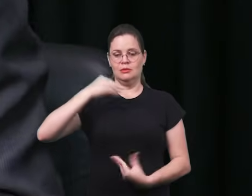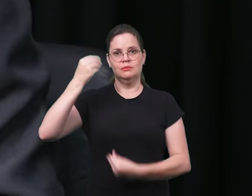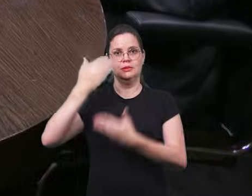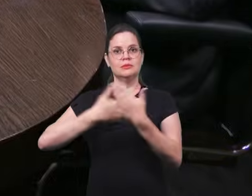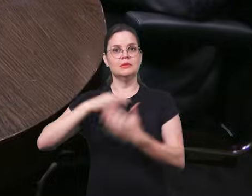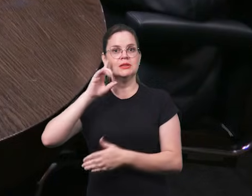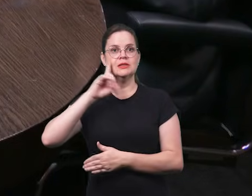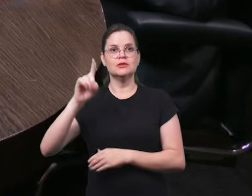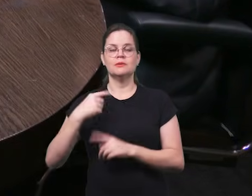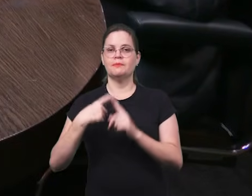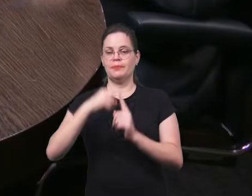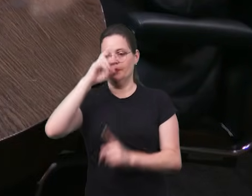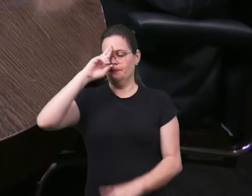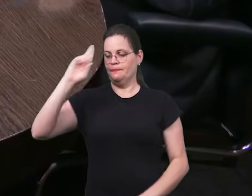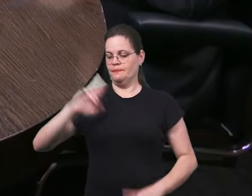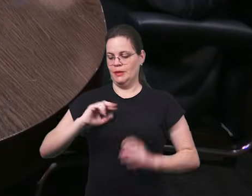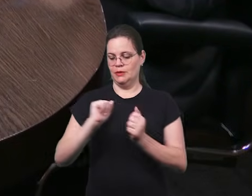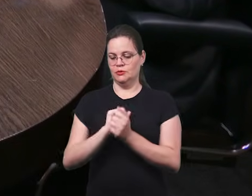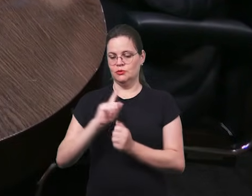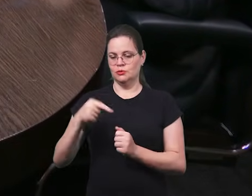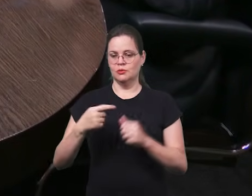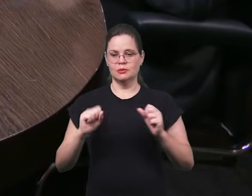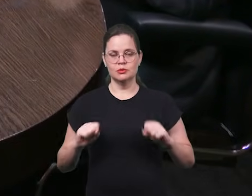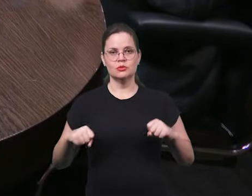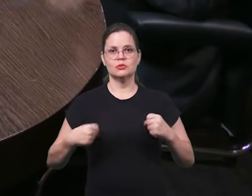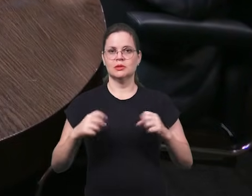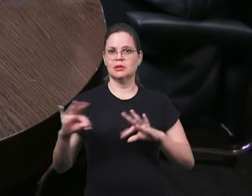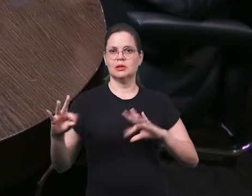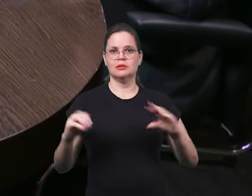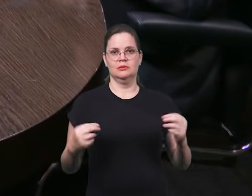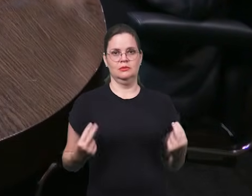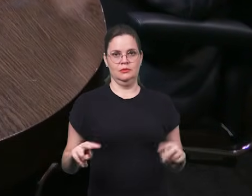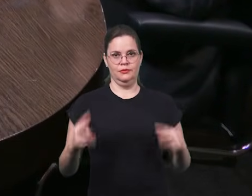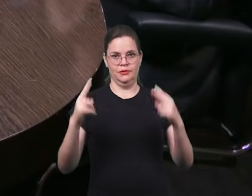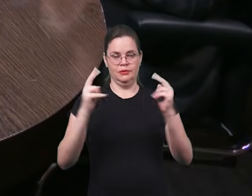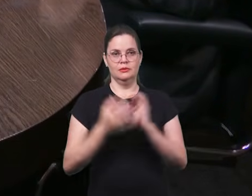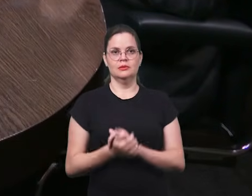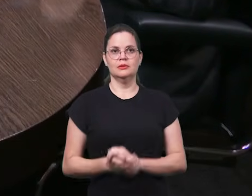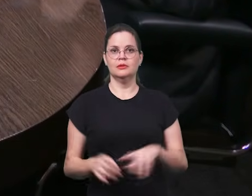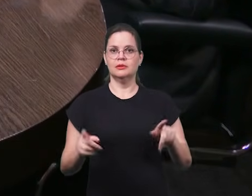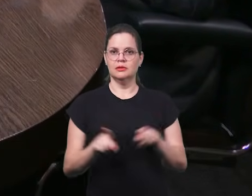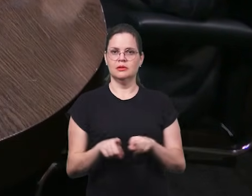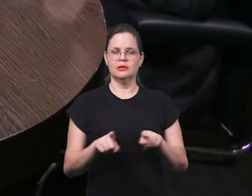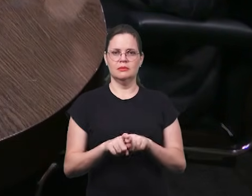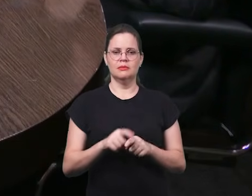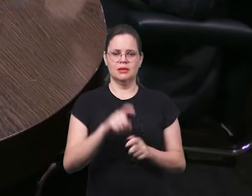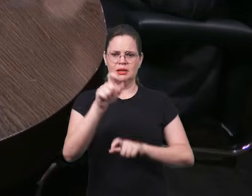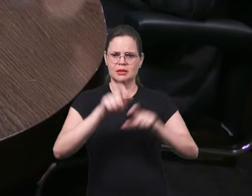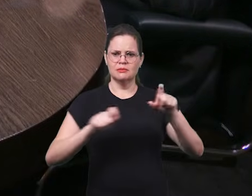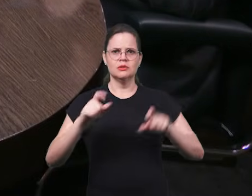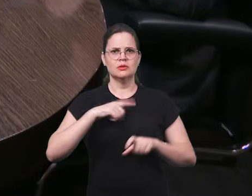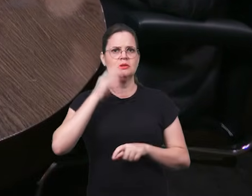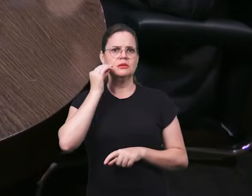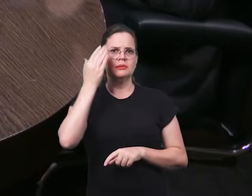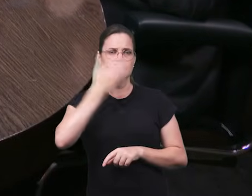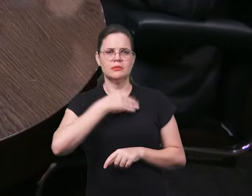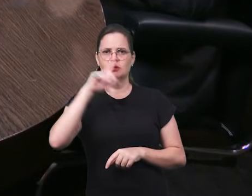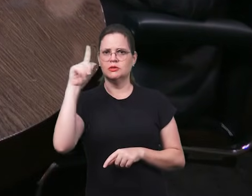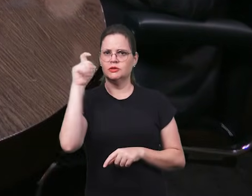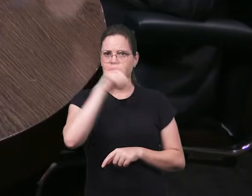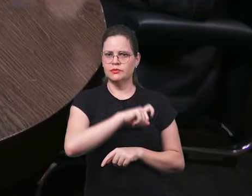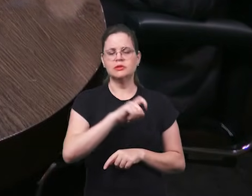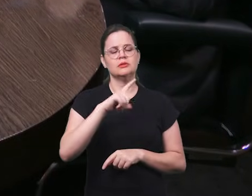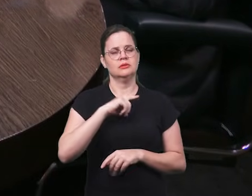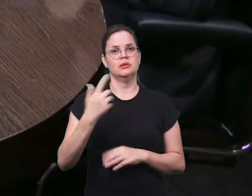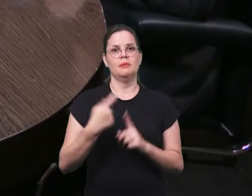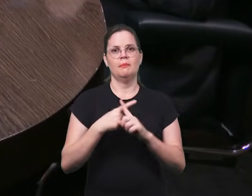Deus. Que está ao nosso lado, né? Para nos sustentar, nos dar vitória. Isso. E as pessoas vivem provas, tribulações, o